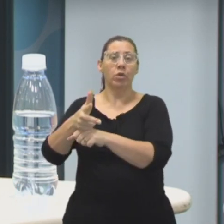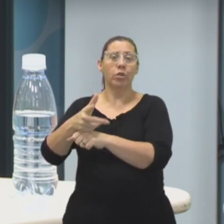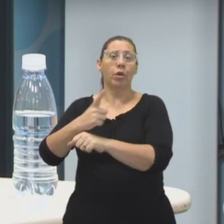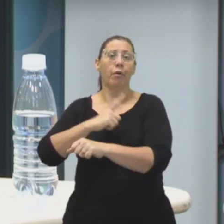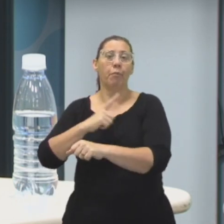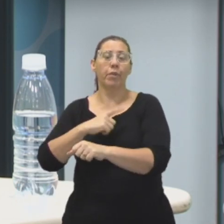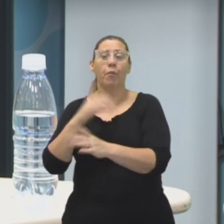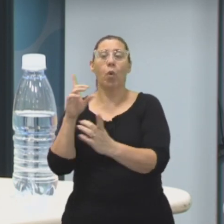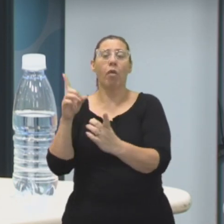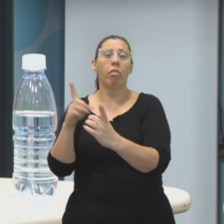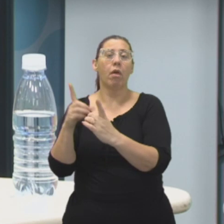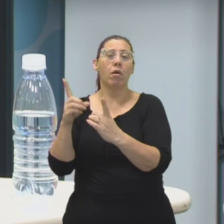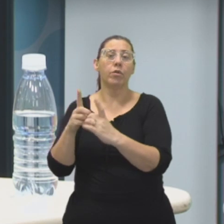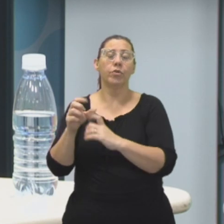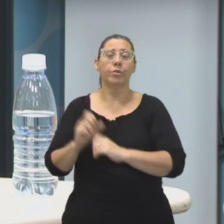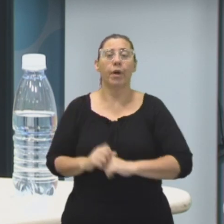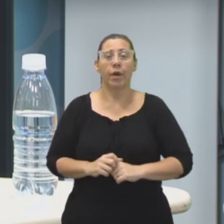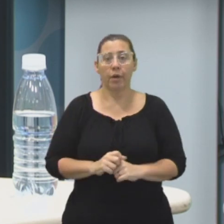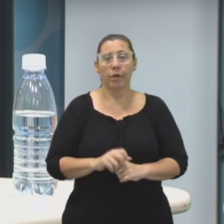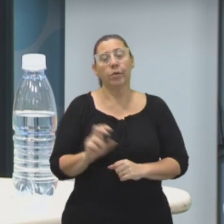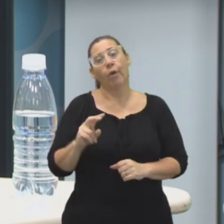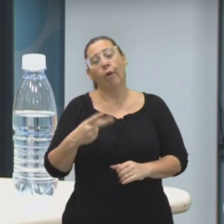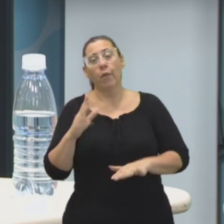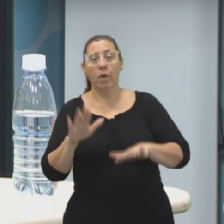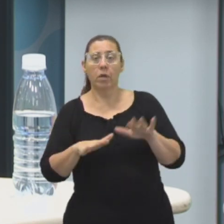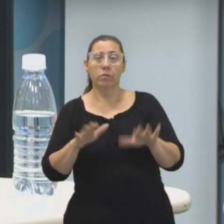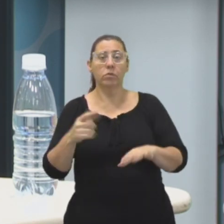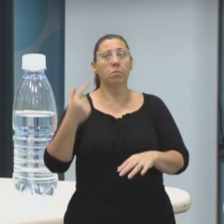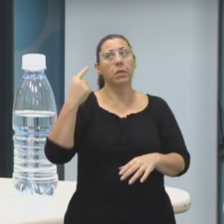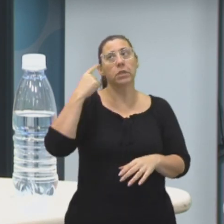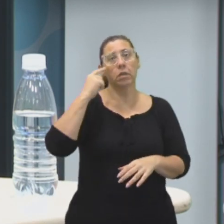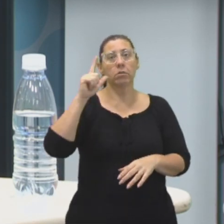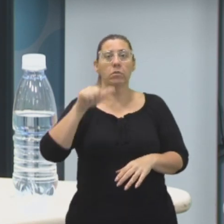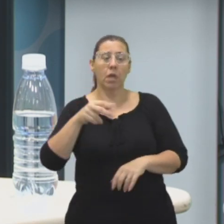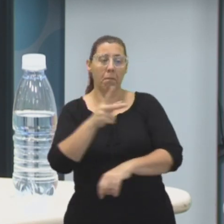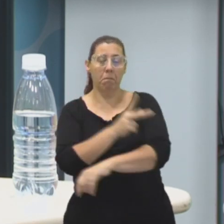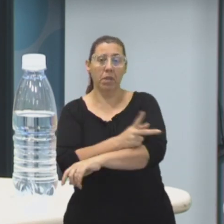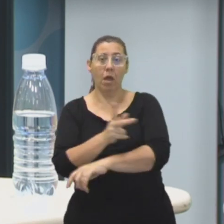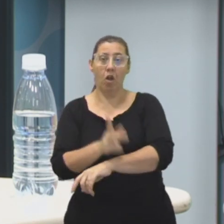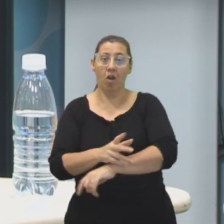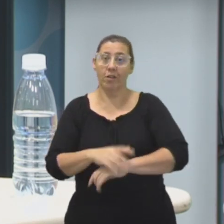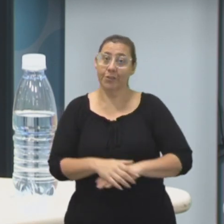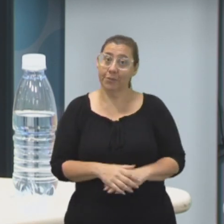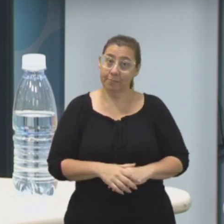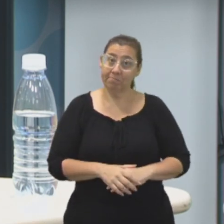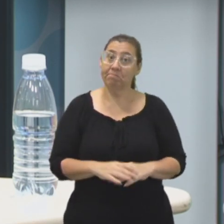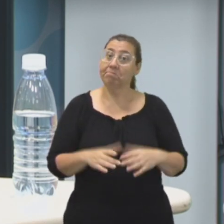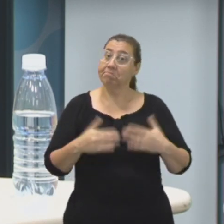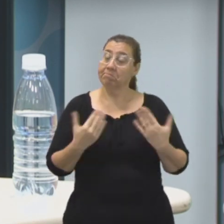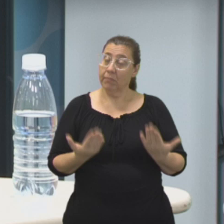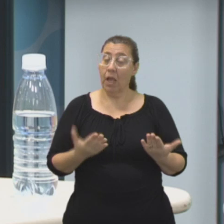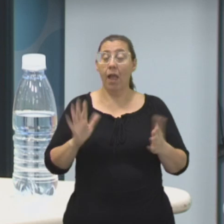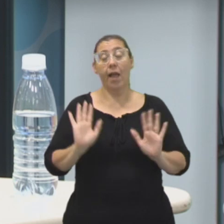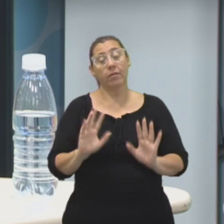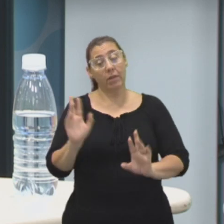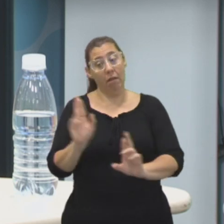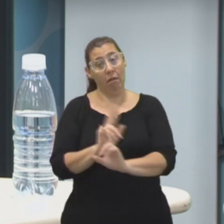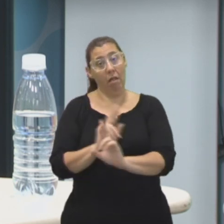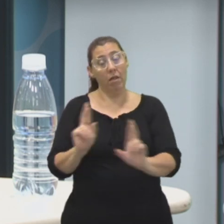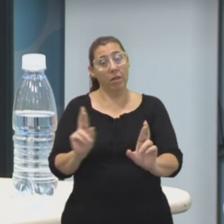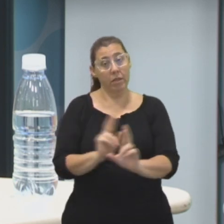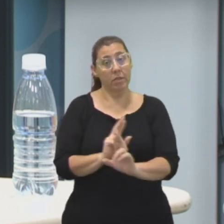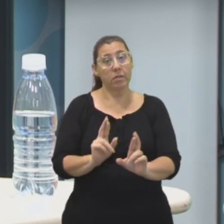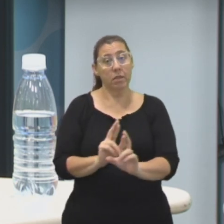tipo de atendimento, ou às vezes eu estou pressupondo que seja pedagógico, outras vezes está mais relacionado à questão